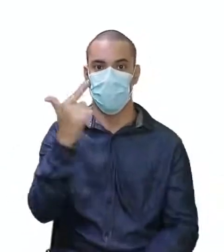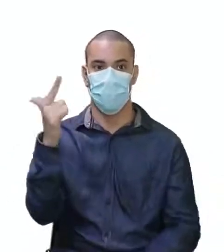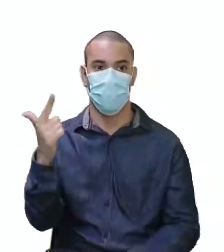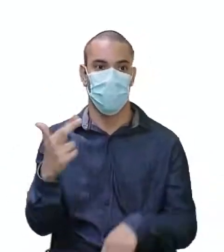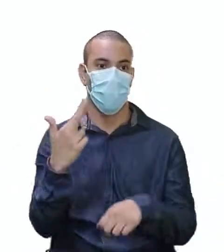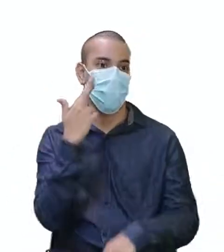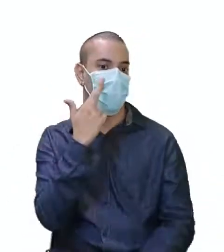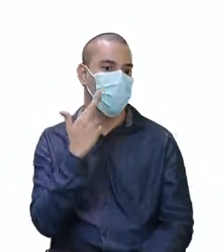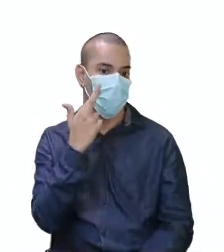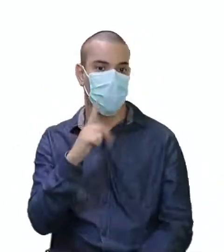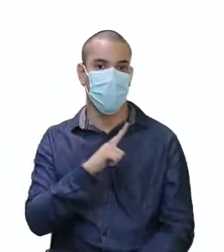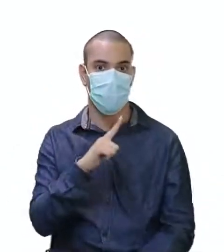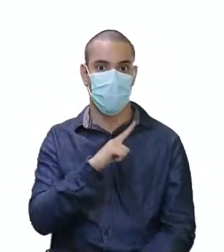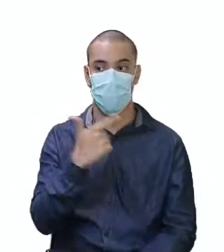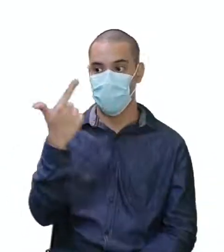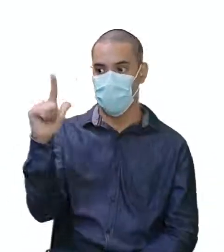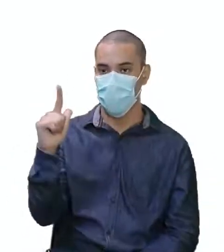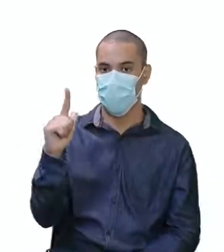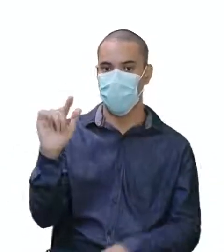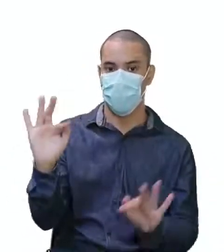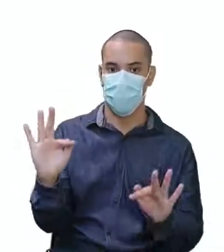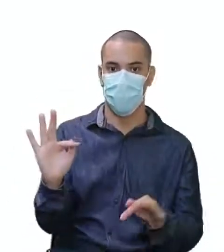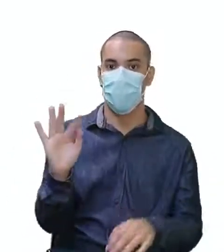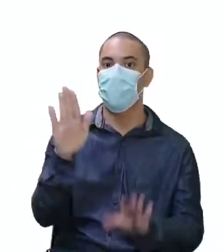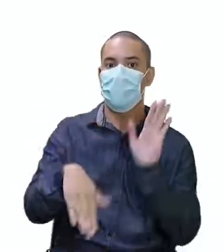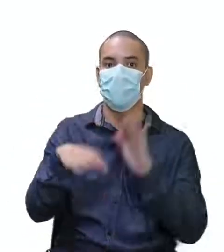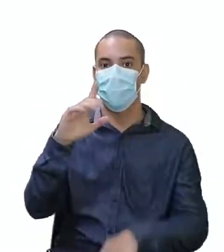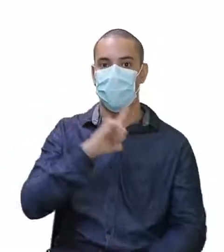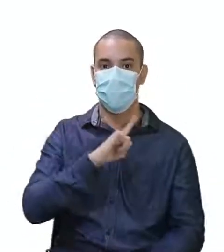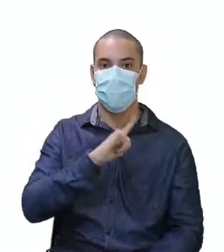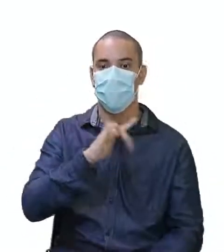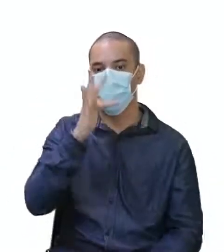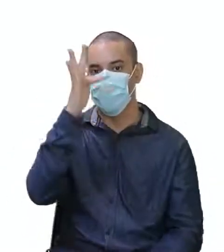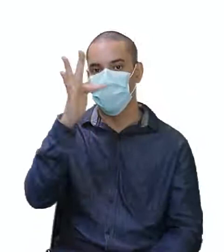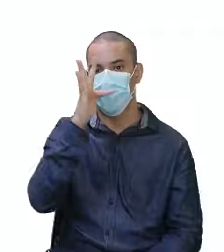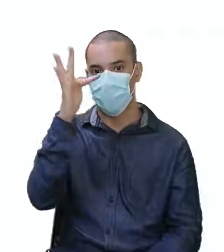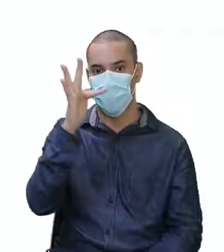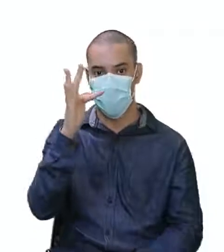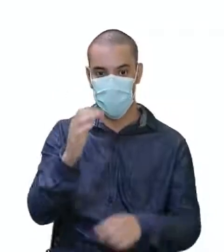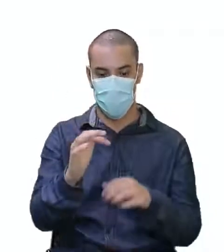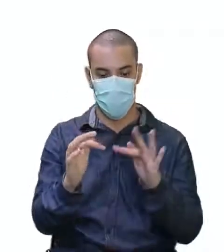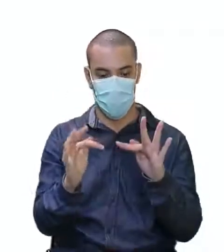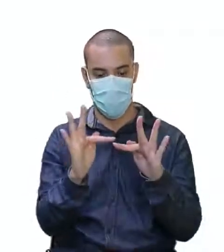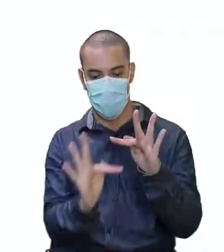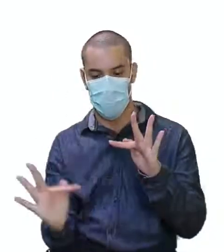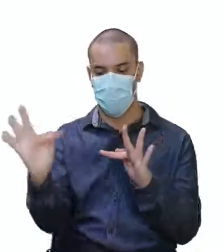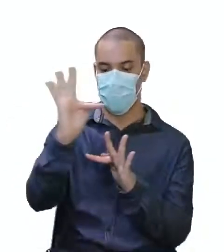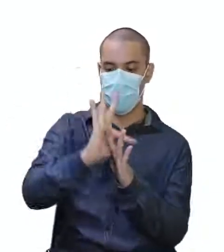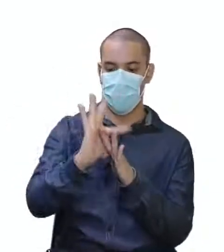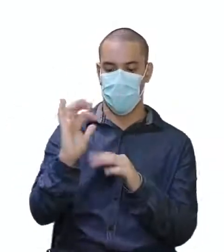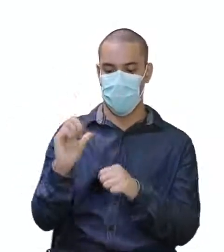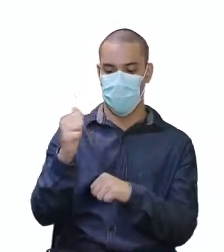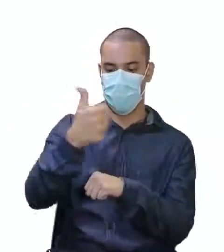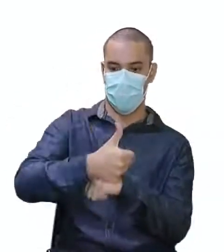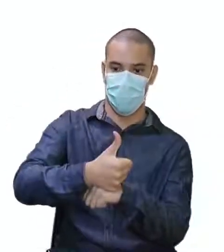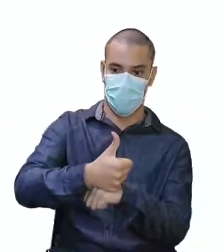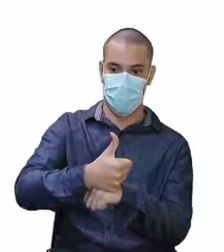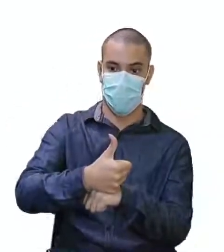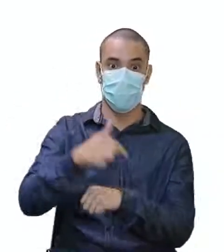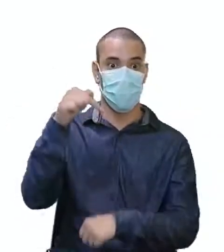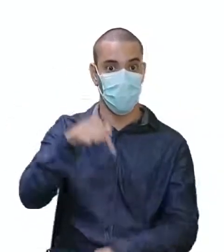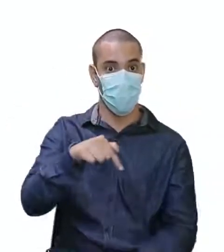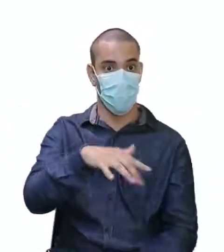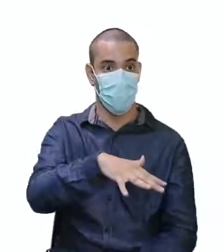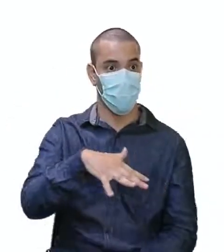Epífitas são aquelas plantas que vivem em cima de outra, ok? O hábitat dessa planta